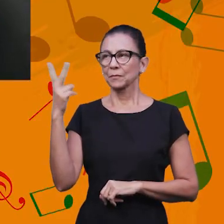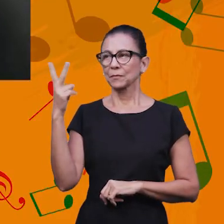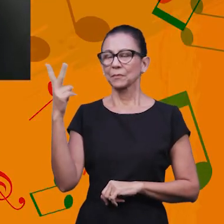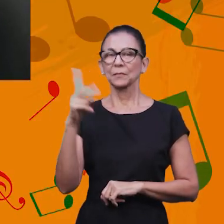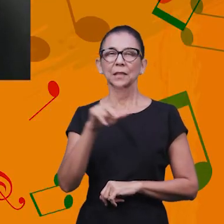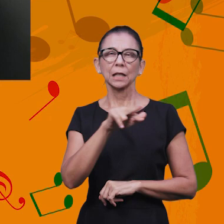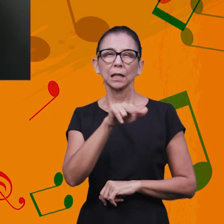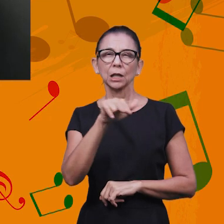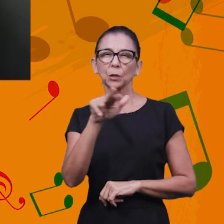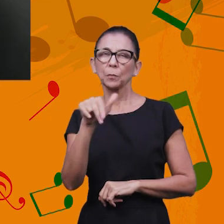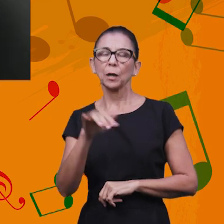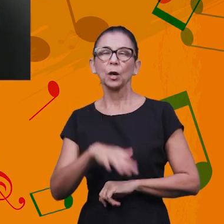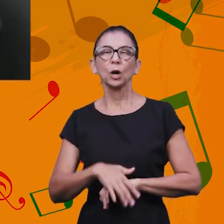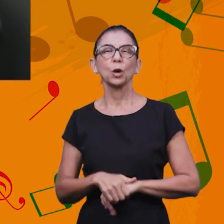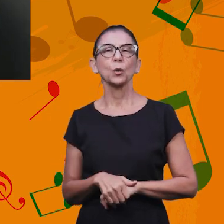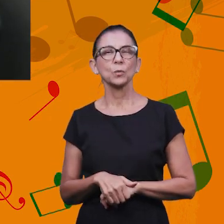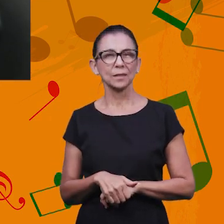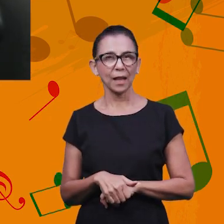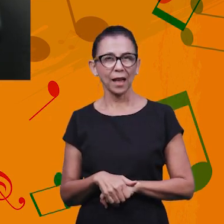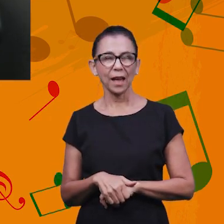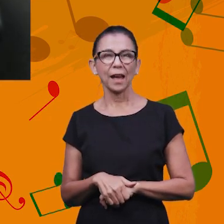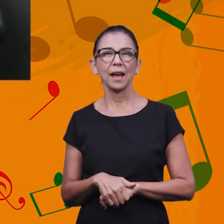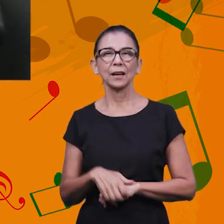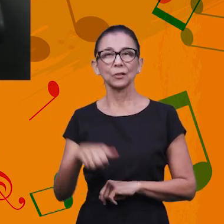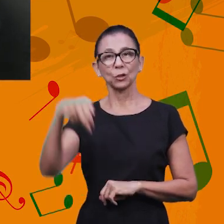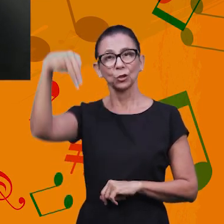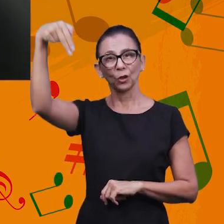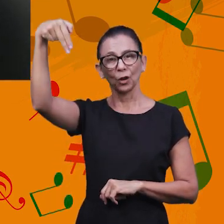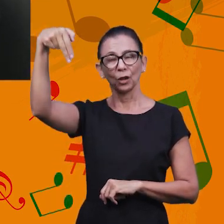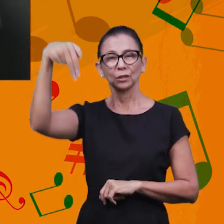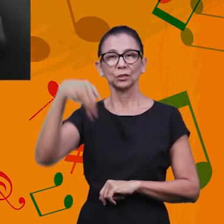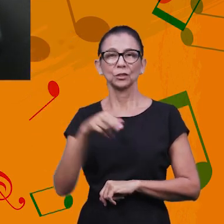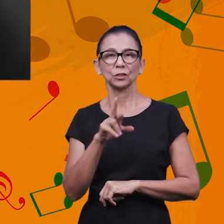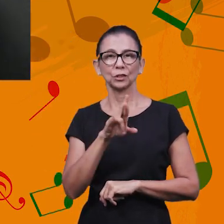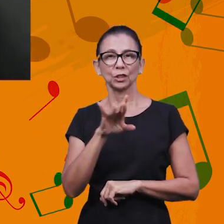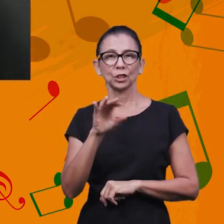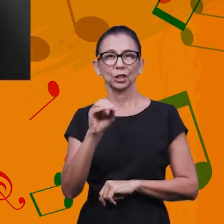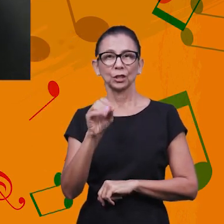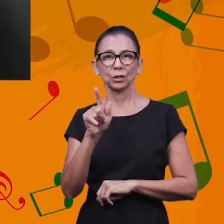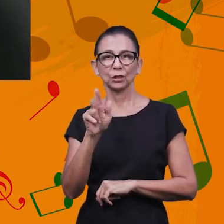e Gabriel, de Natal, Rio Grande do Norte.